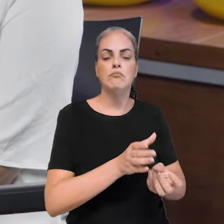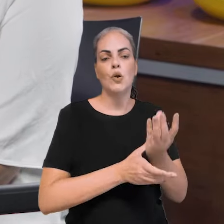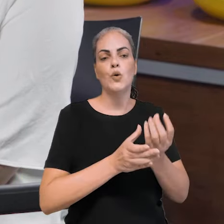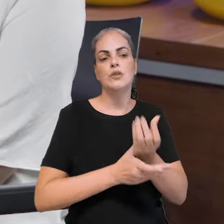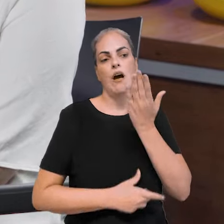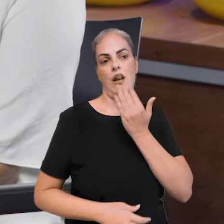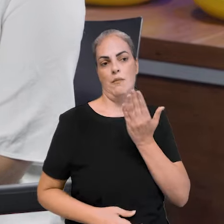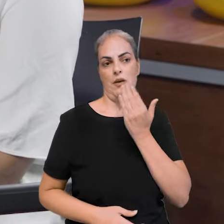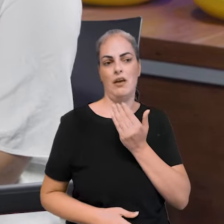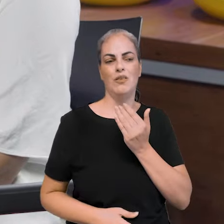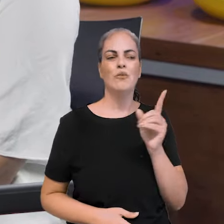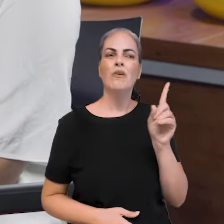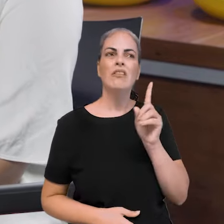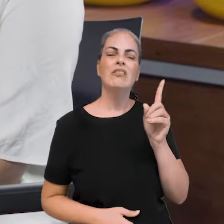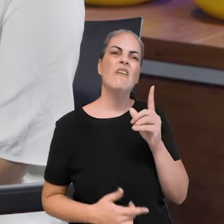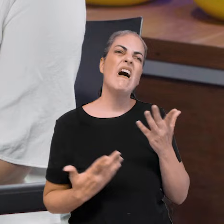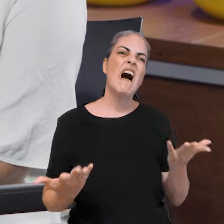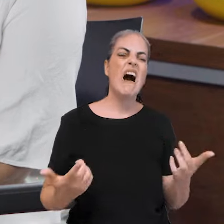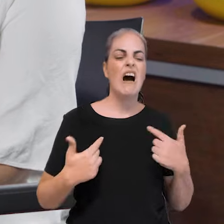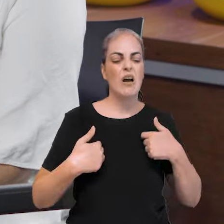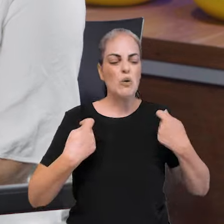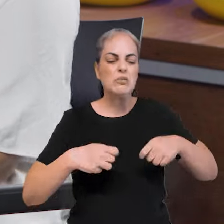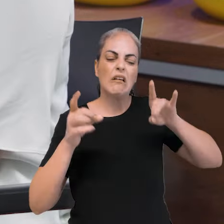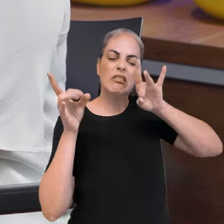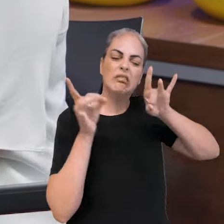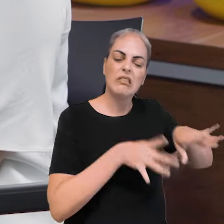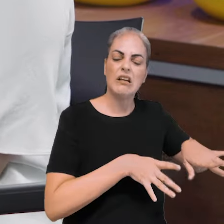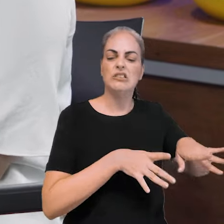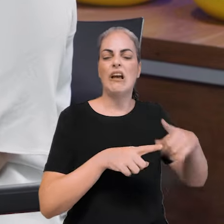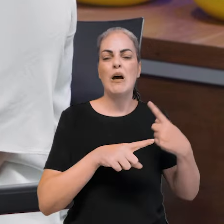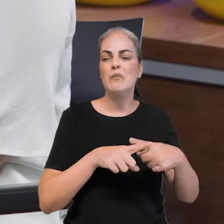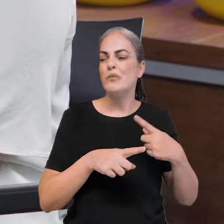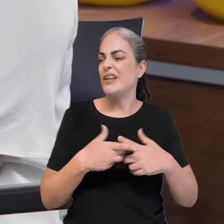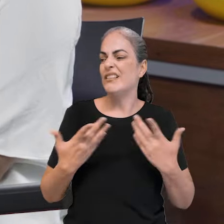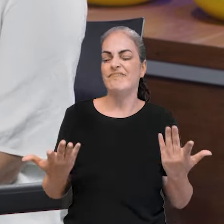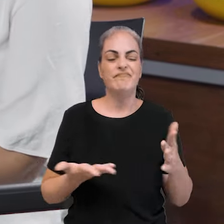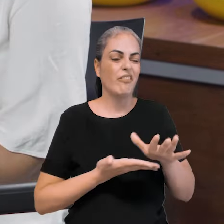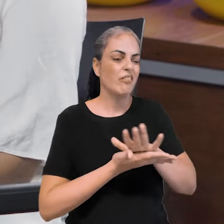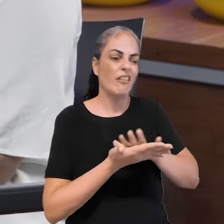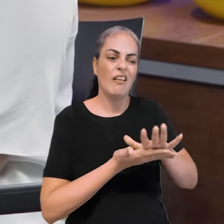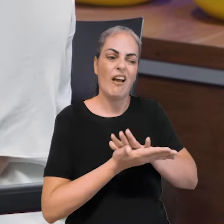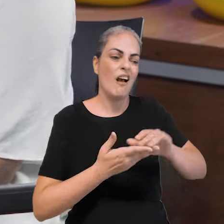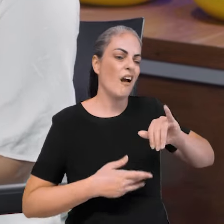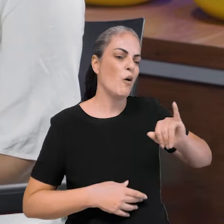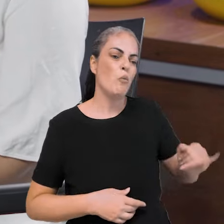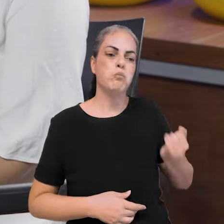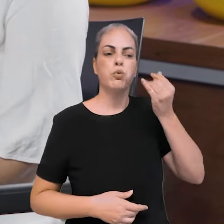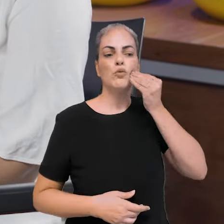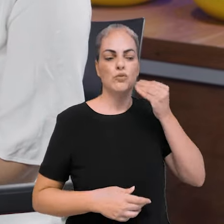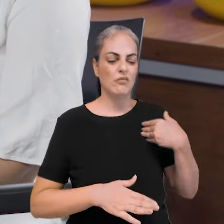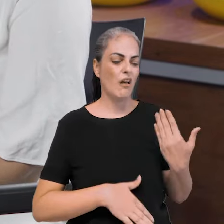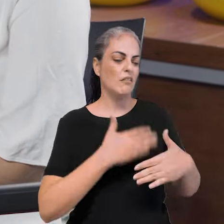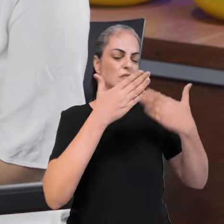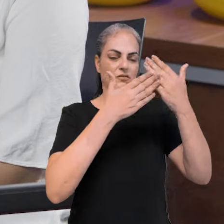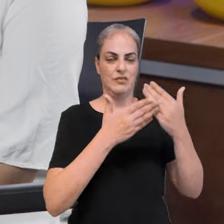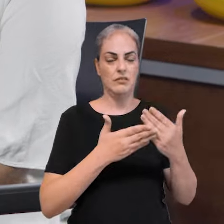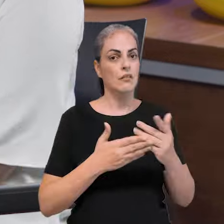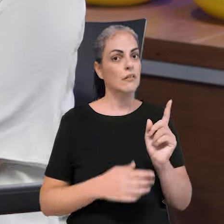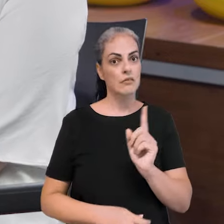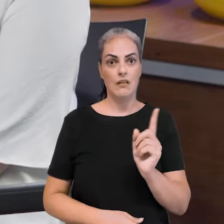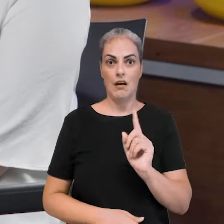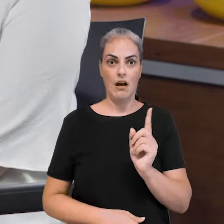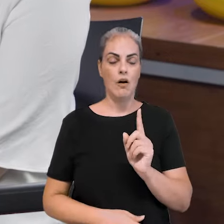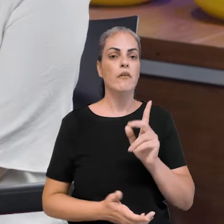e não se sentir obrigado a sair do campo porque não tem mais oportunidade de crescimento ali.